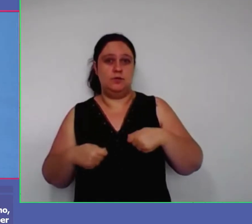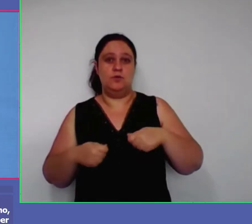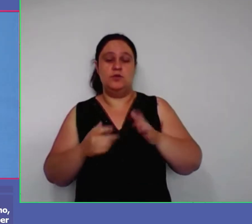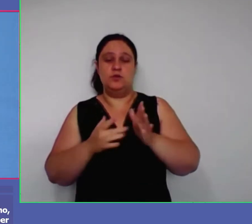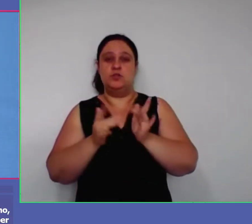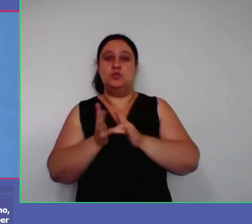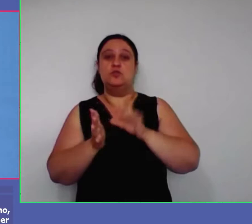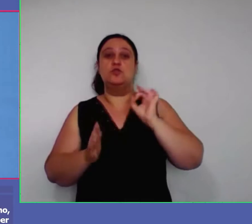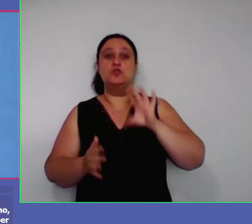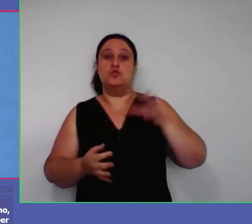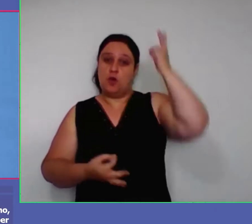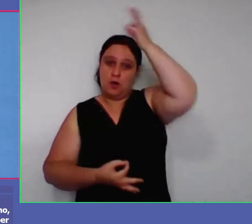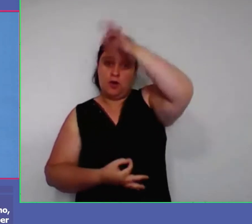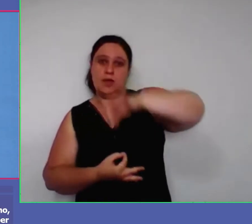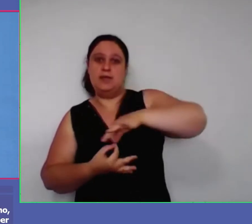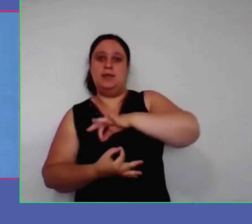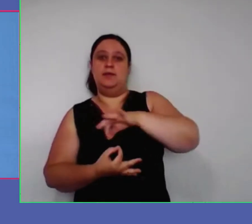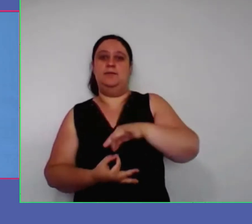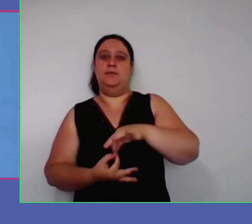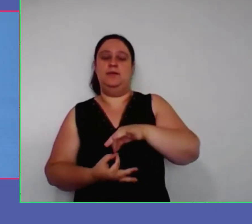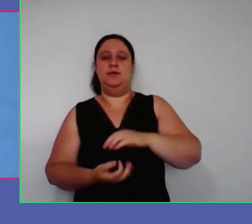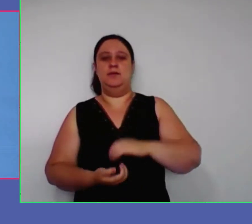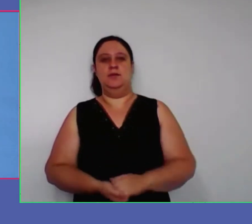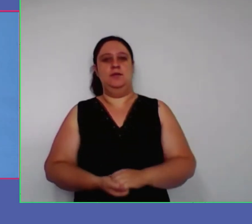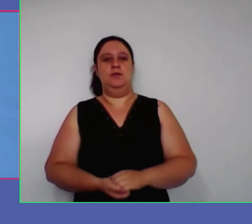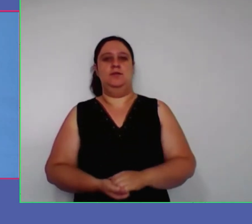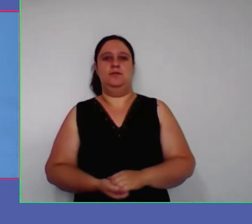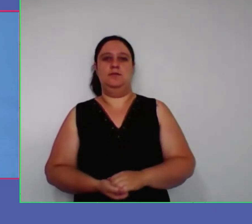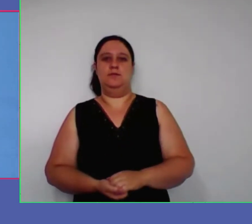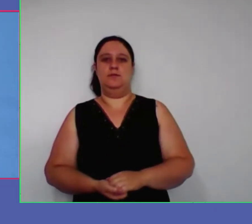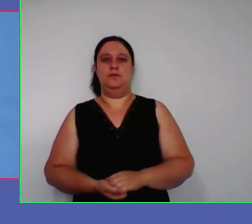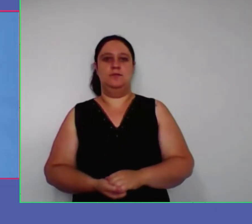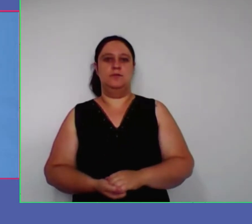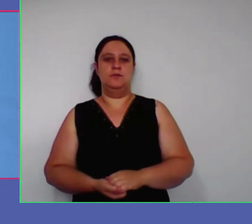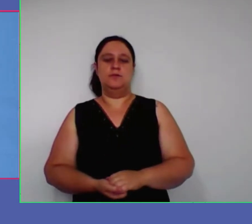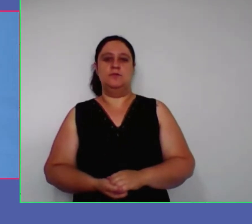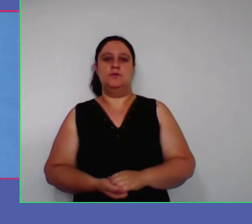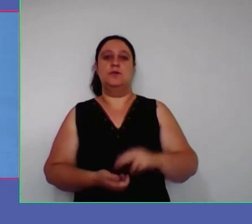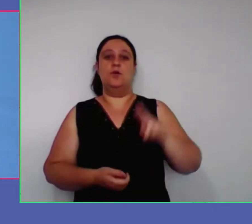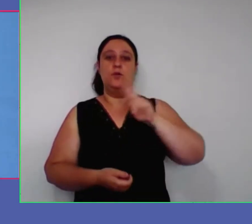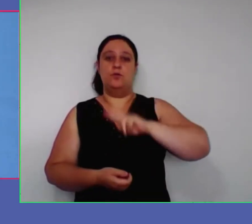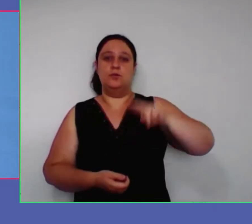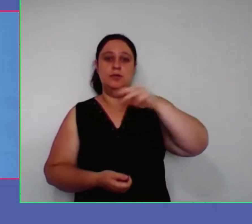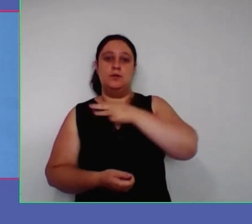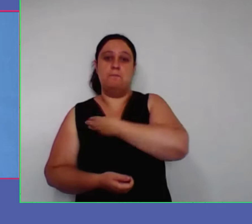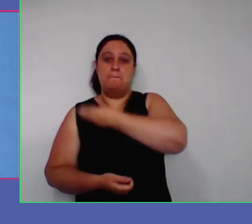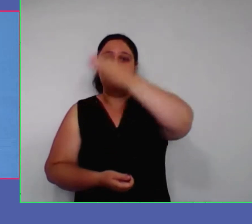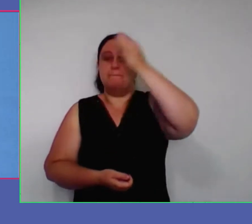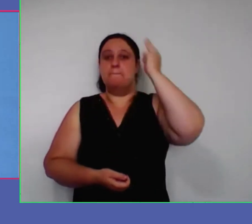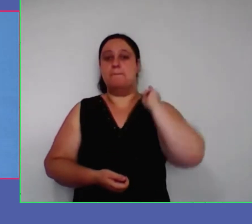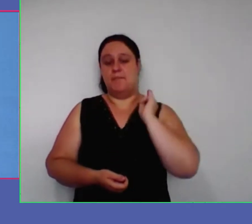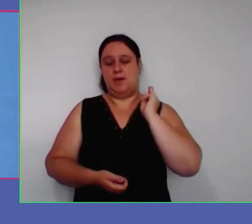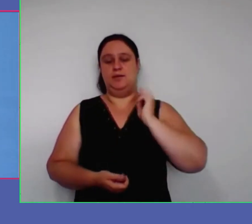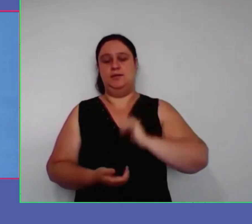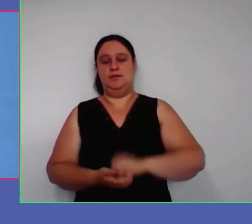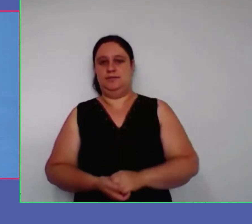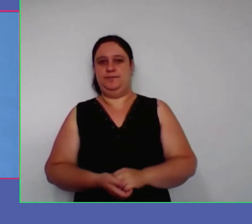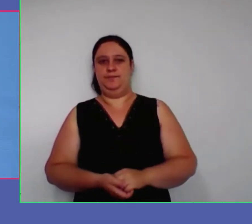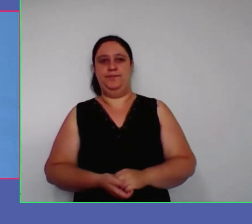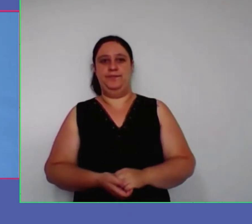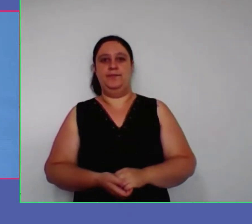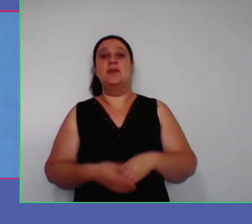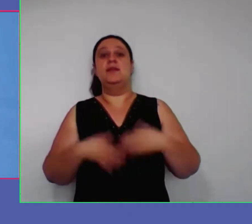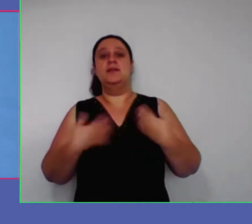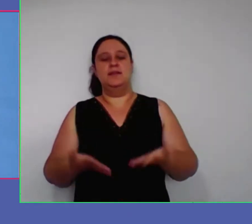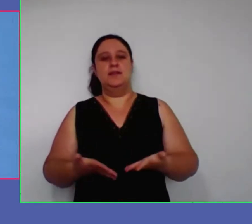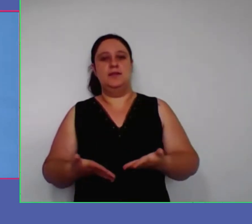Santo através da Virgem Maria. Por isso, ele não participa